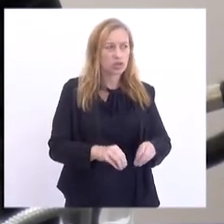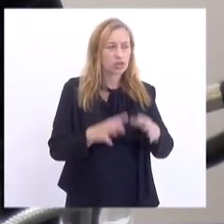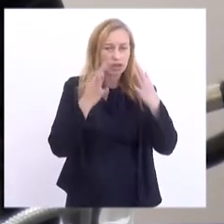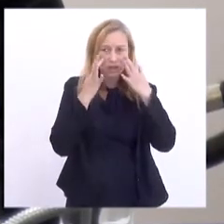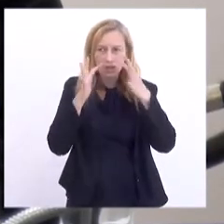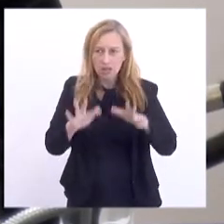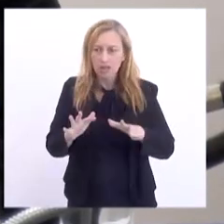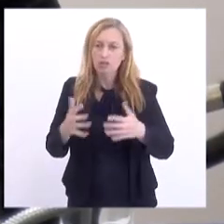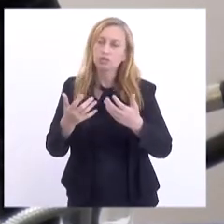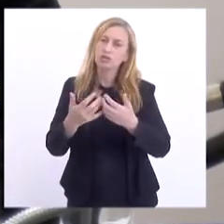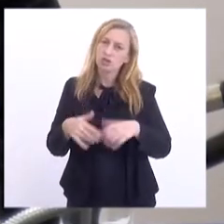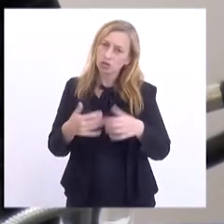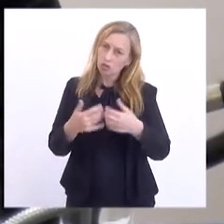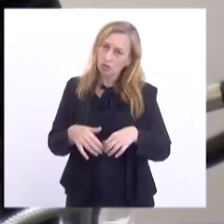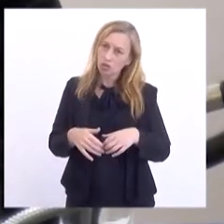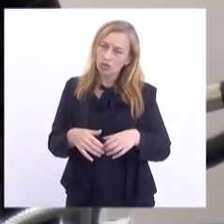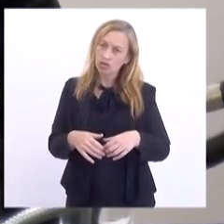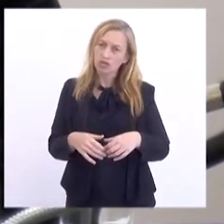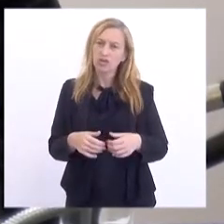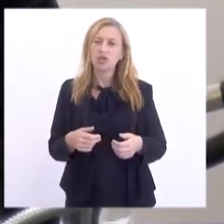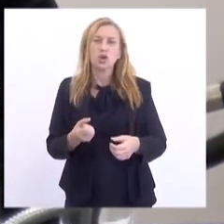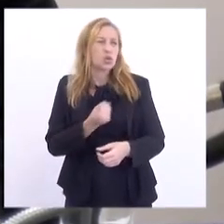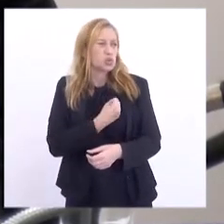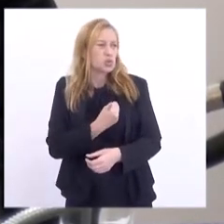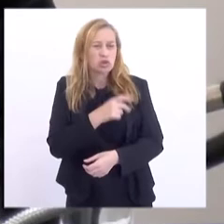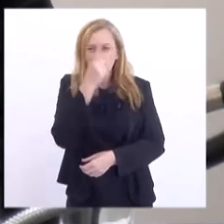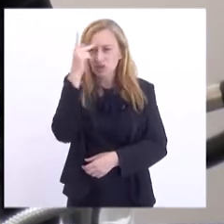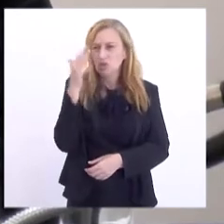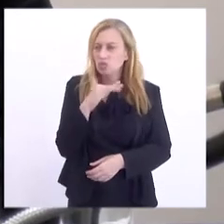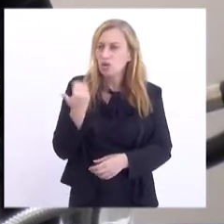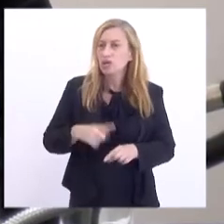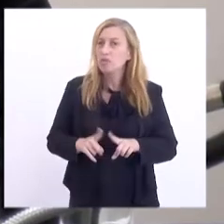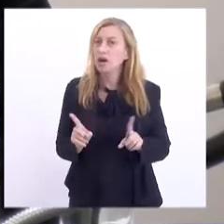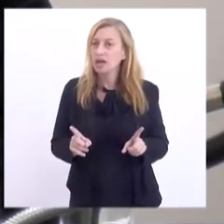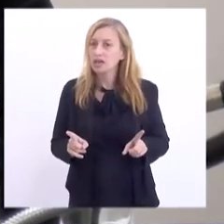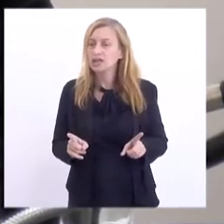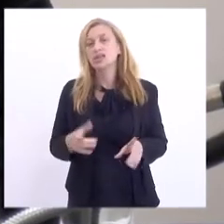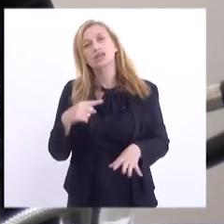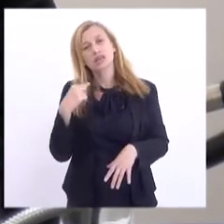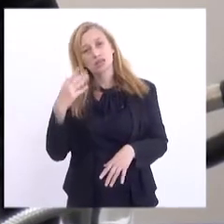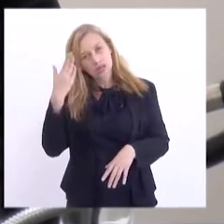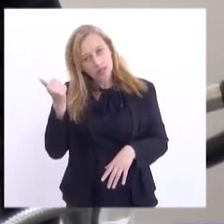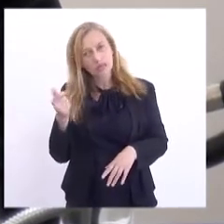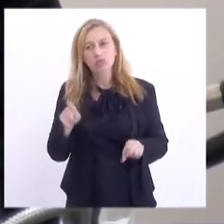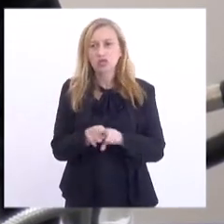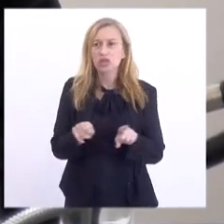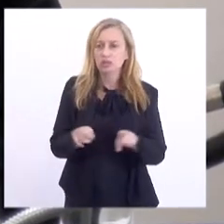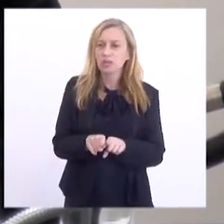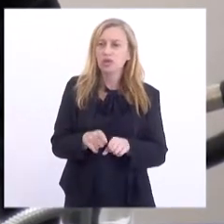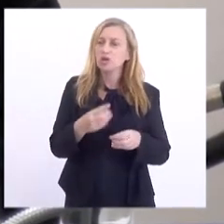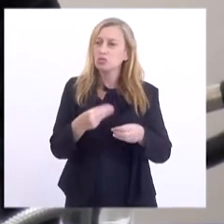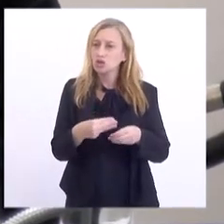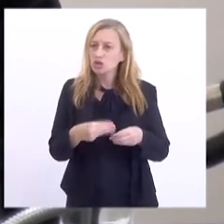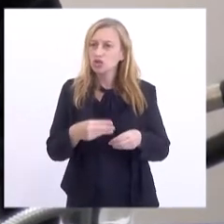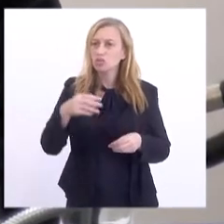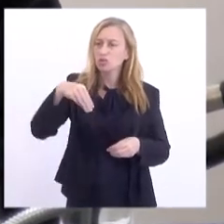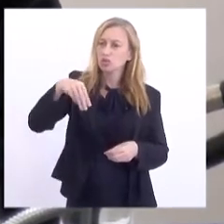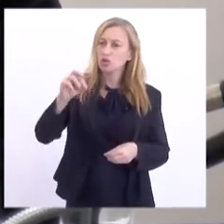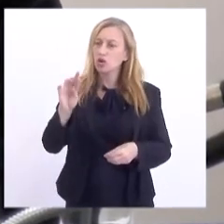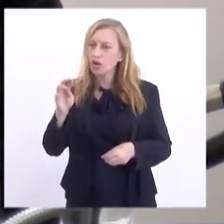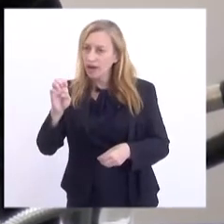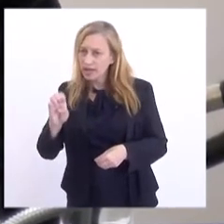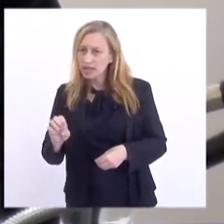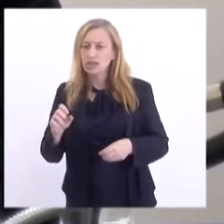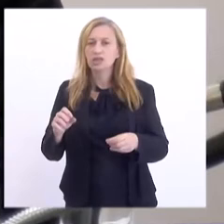atenção porque eu dramaticidade pelas pelo número de moto enfim mas assim todos sabemos também que nos municípios do Oeste um sofrendo